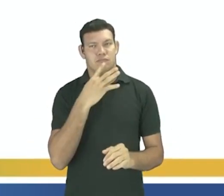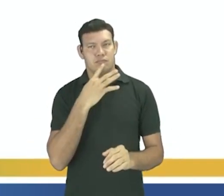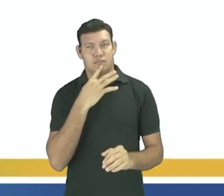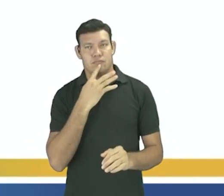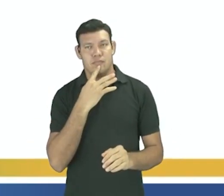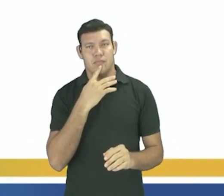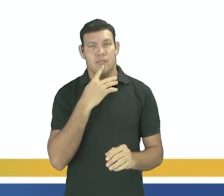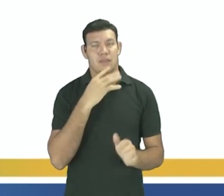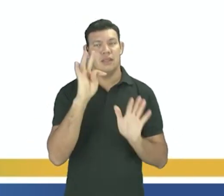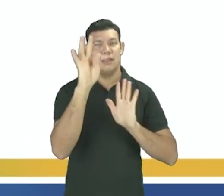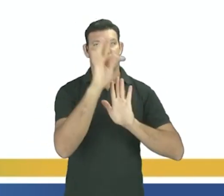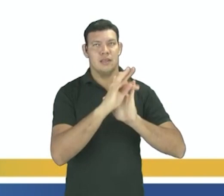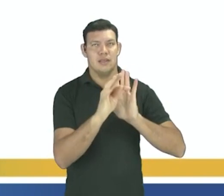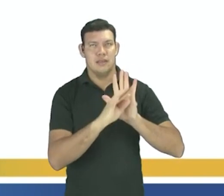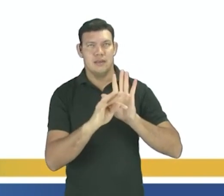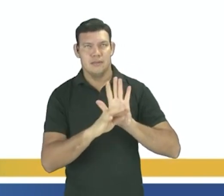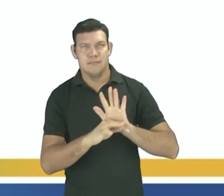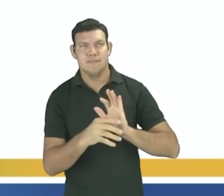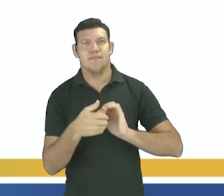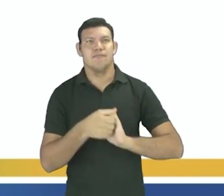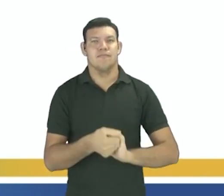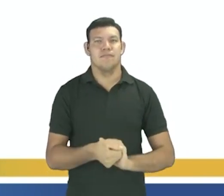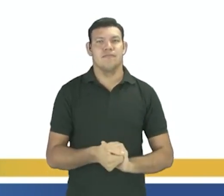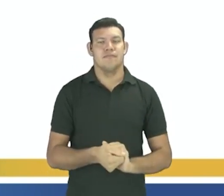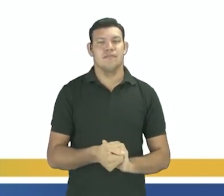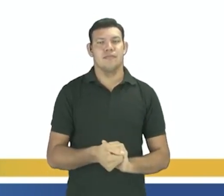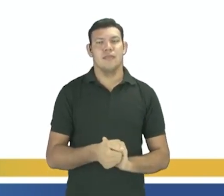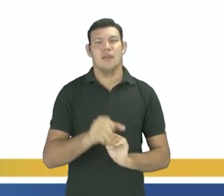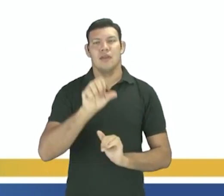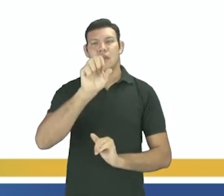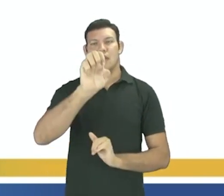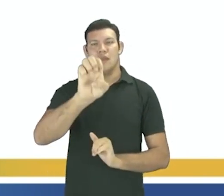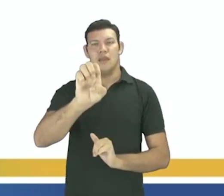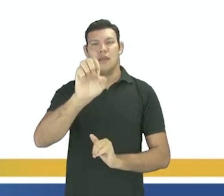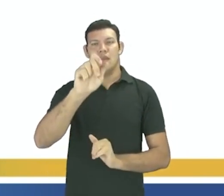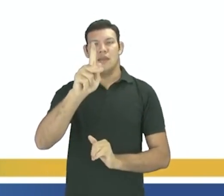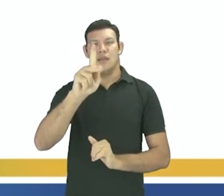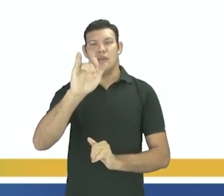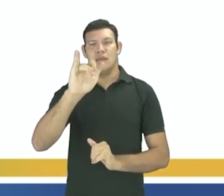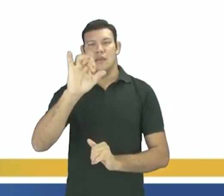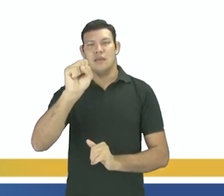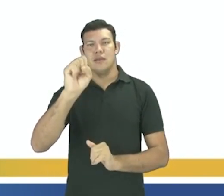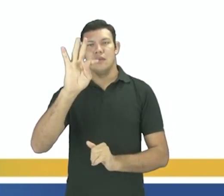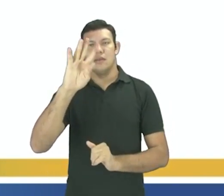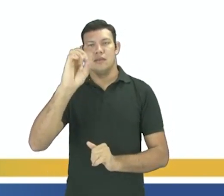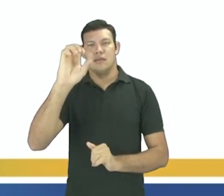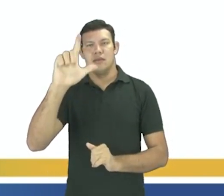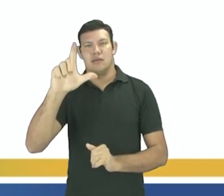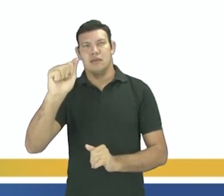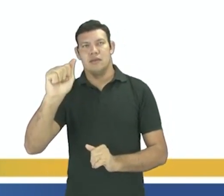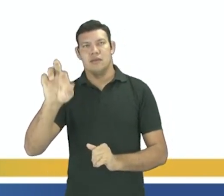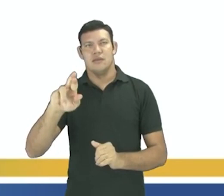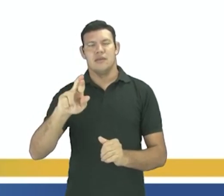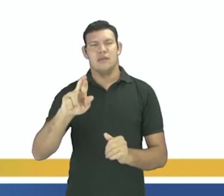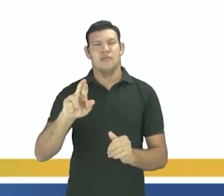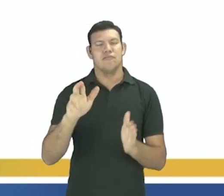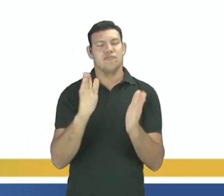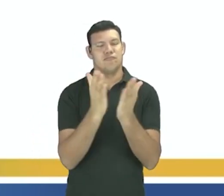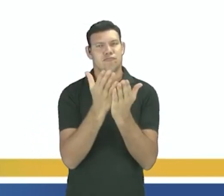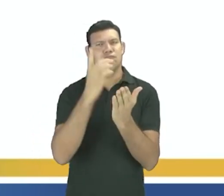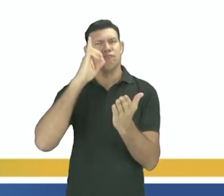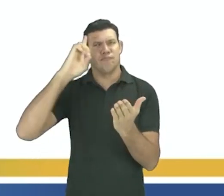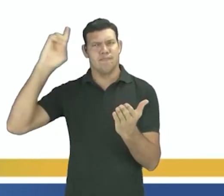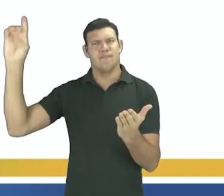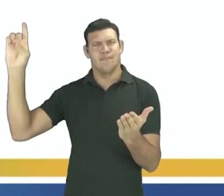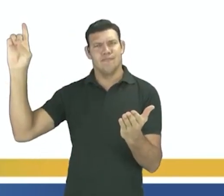Como aquelas que a gente vê na Sagrada Escritura, né? A Epístola de São Pedro, de São Paulo aos Apóstolos, só para fazer uma